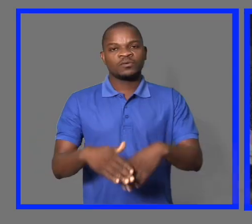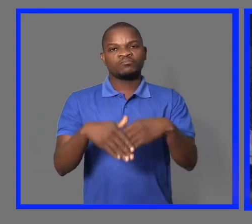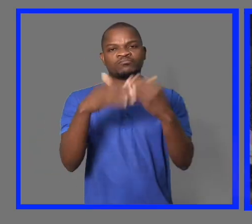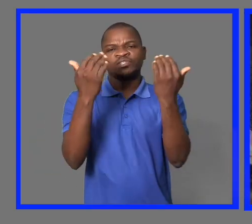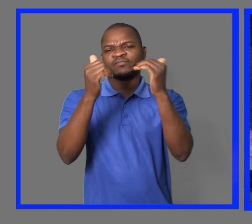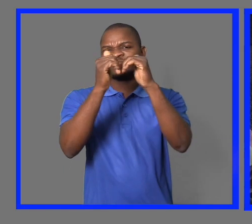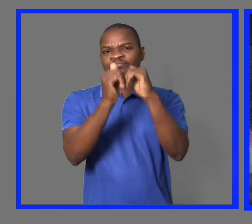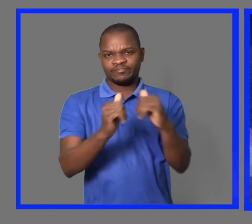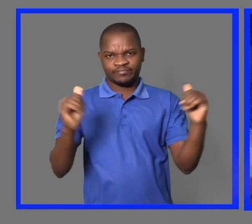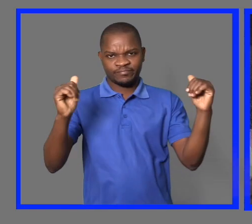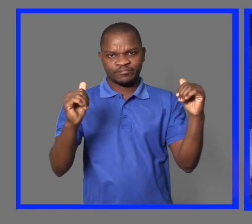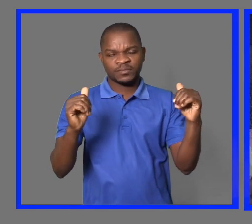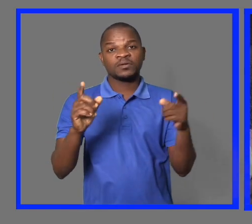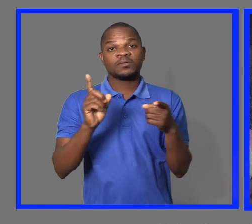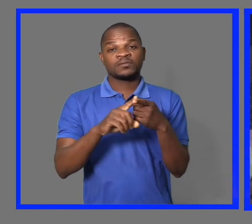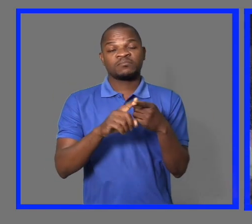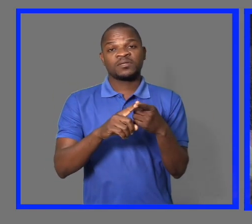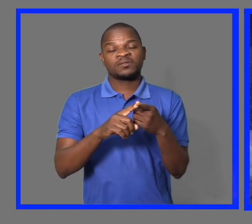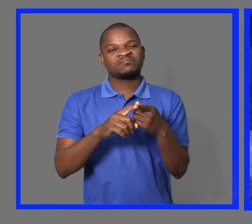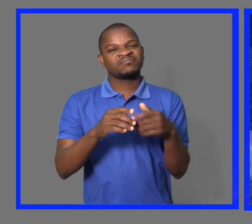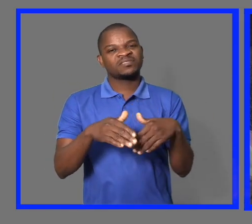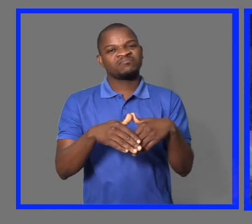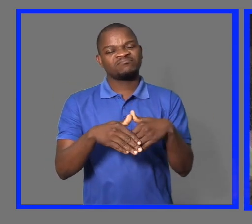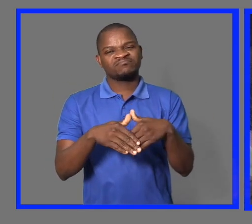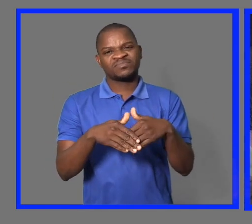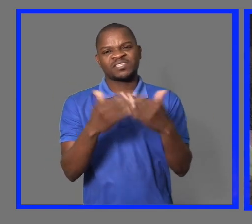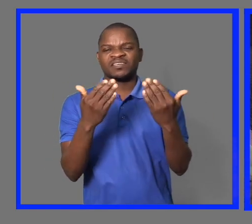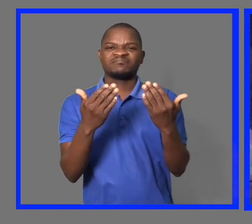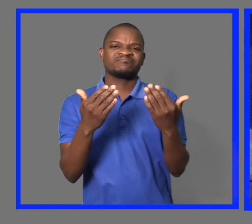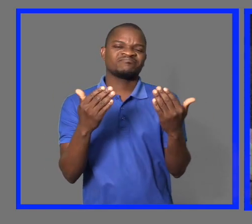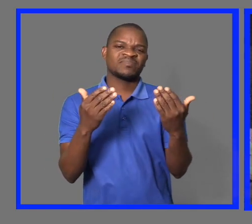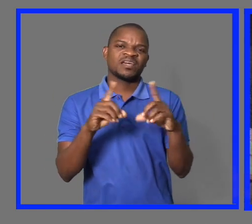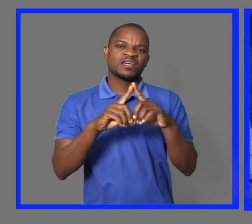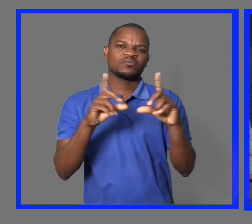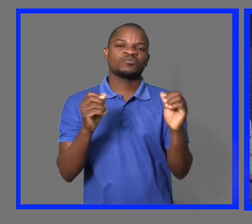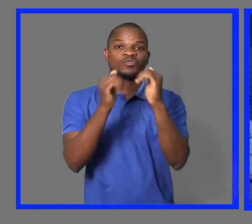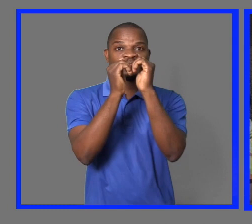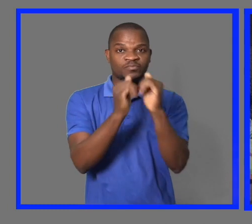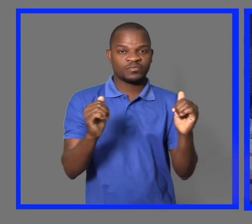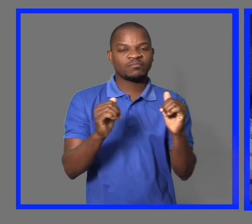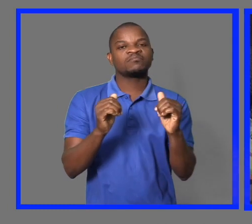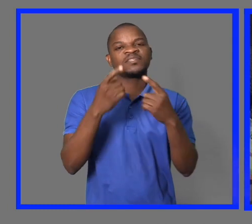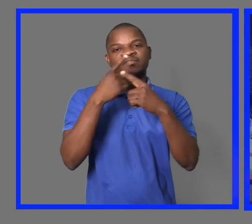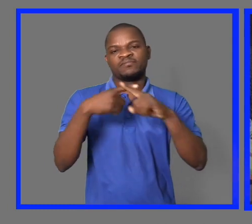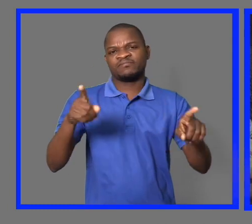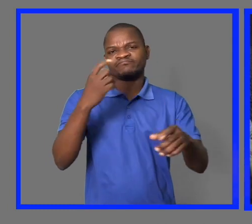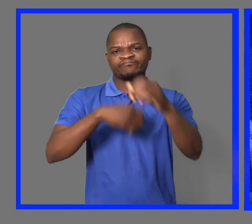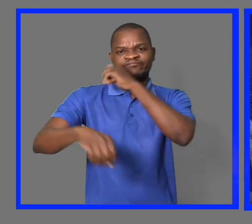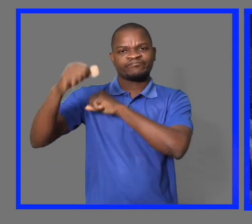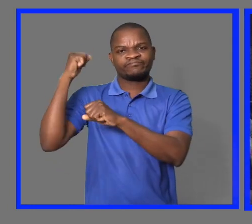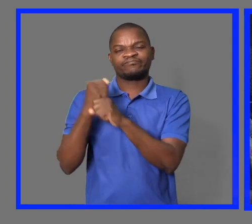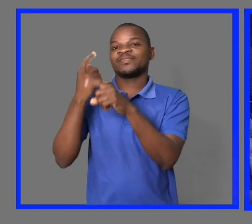É um dia tão especial, mas hoje é um dia que passamos, não é? De uma maneira também especial e diferente